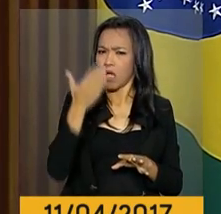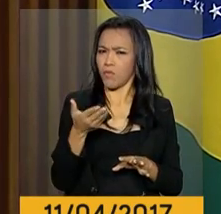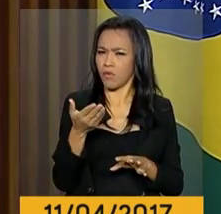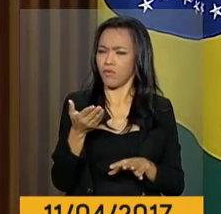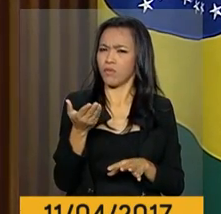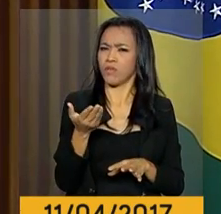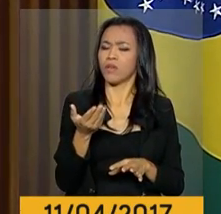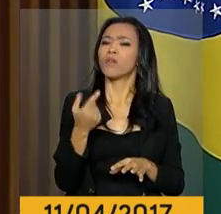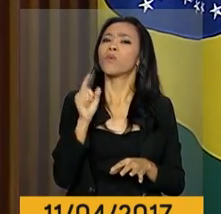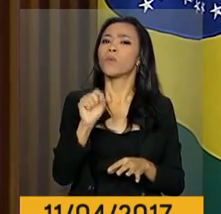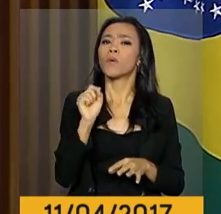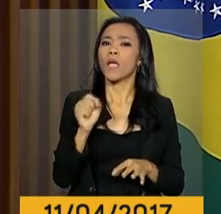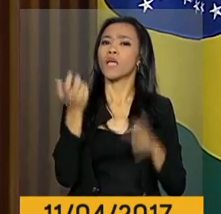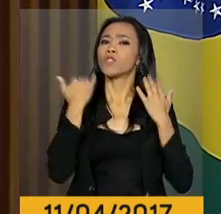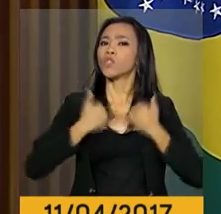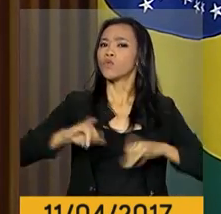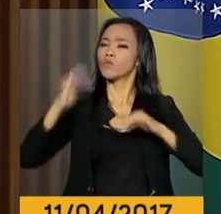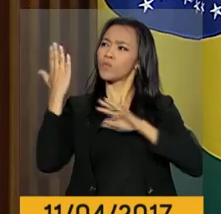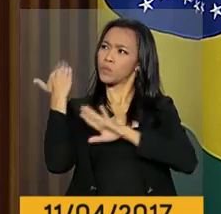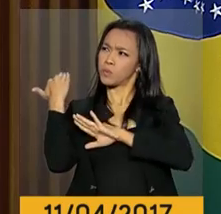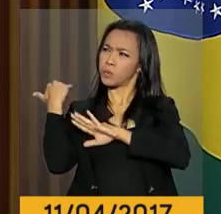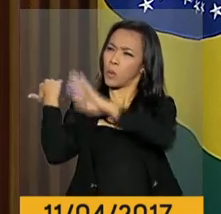tempo a divulgação